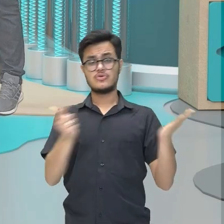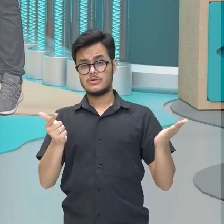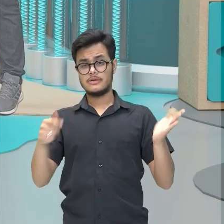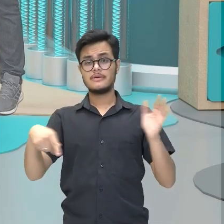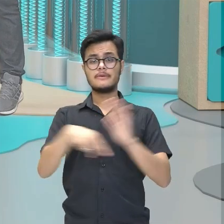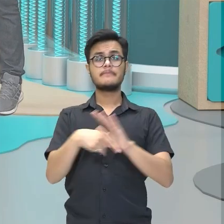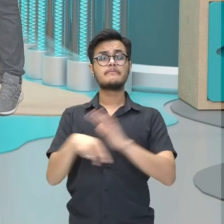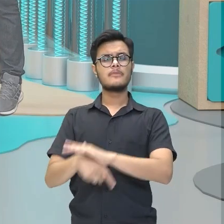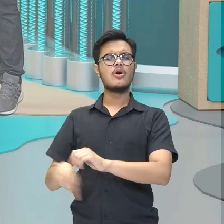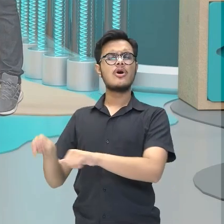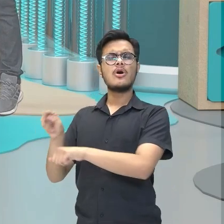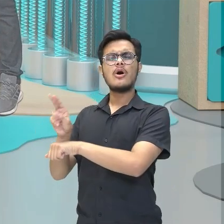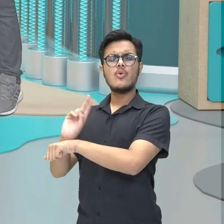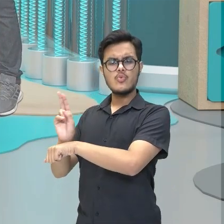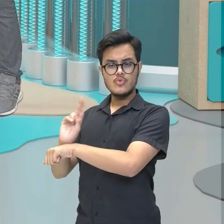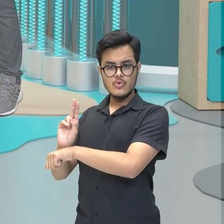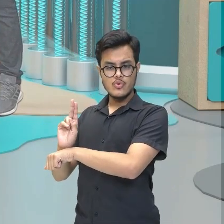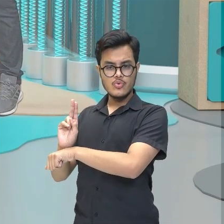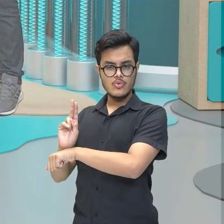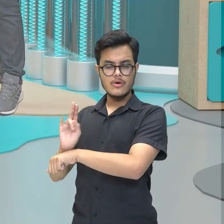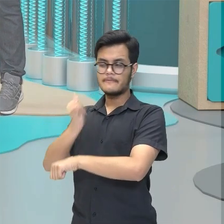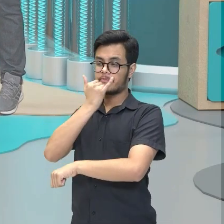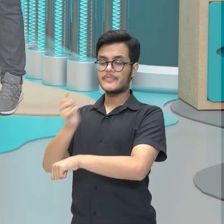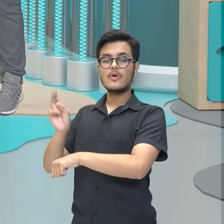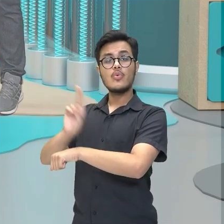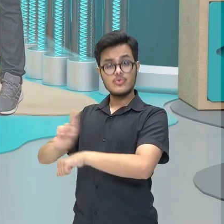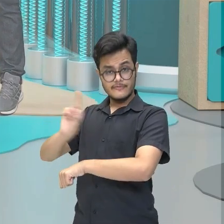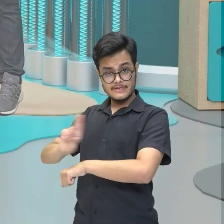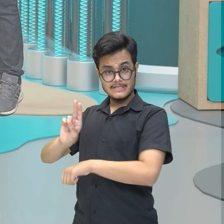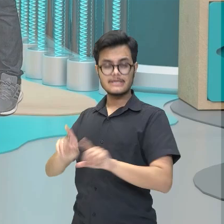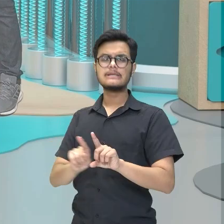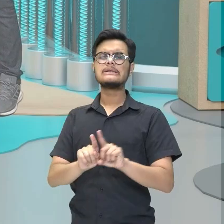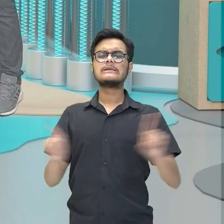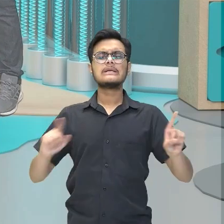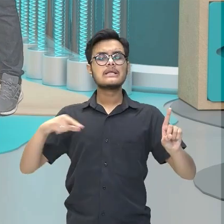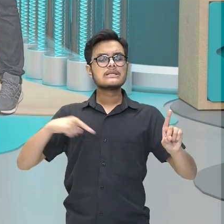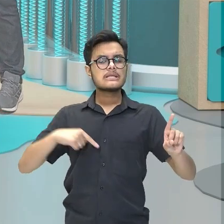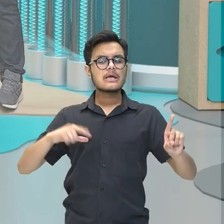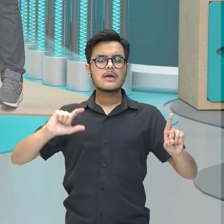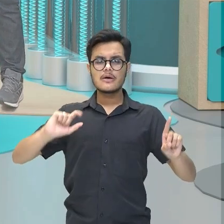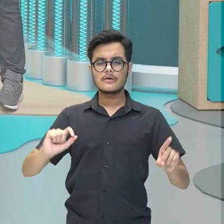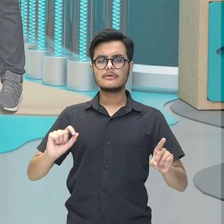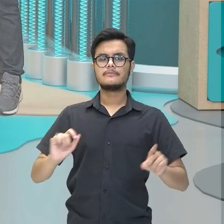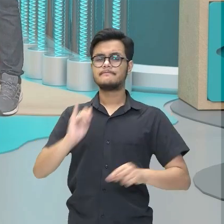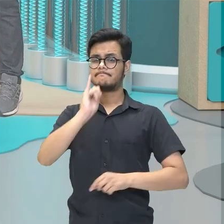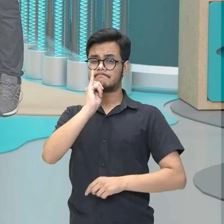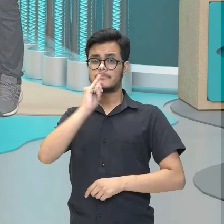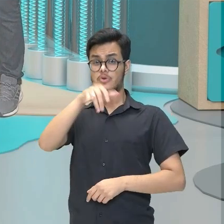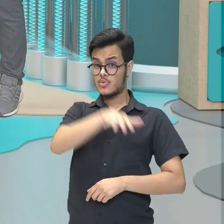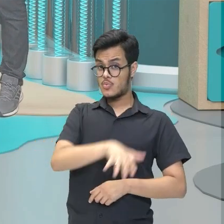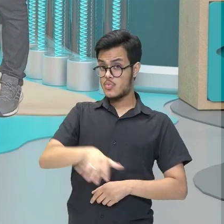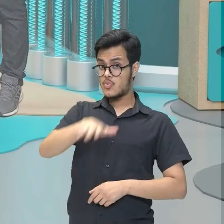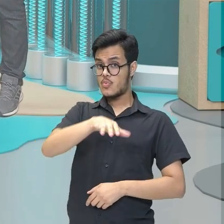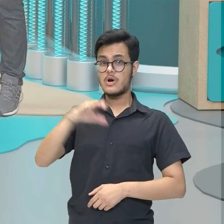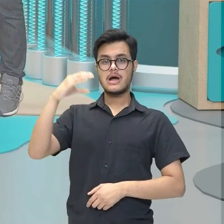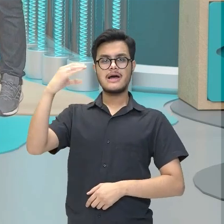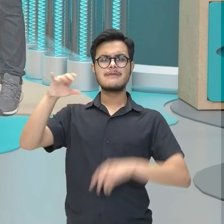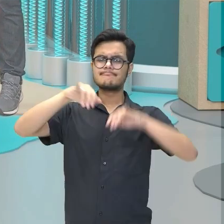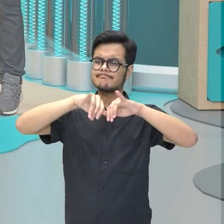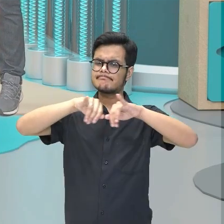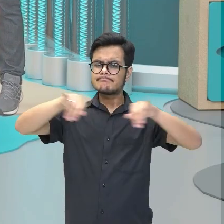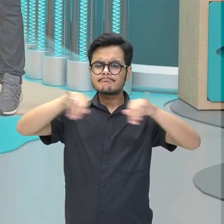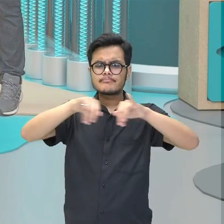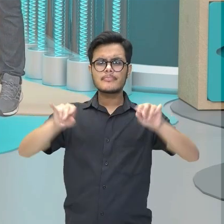vinculado a uma universidade, percebam que ela terá aqui um cunho científico também, de divulgar